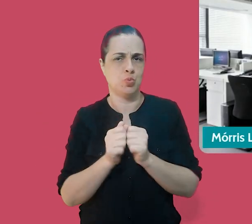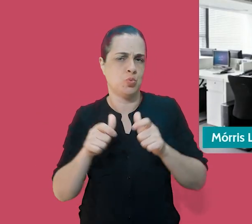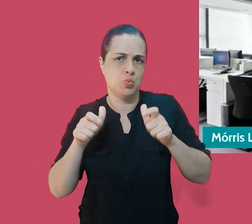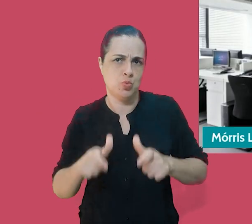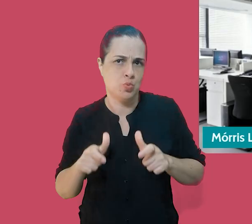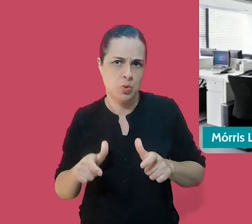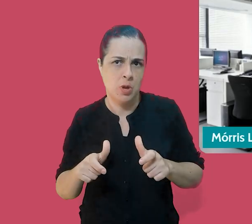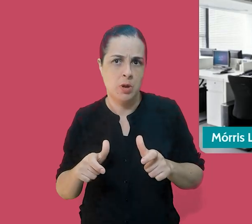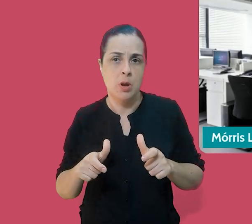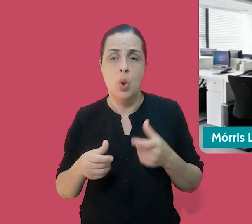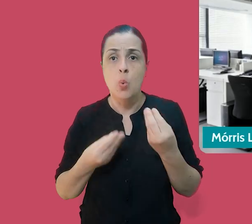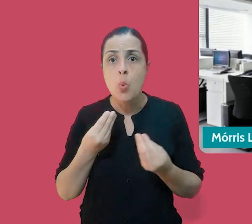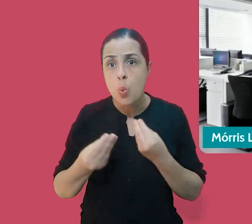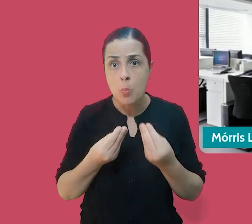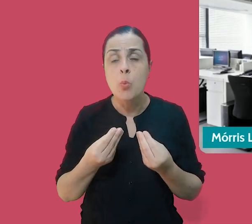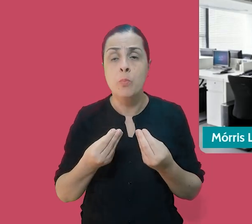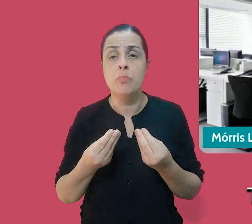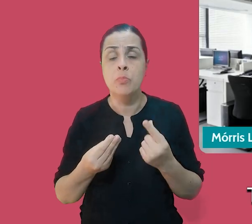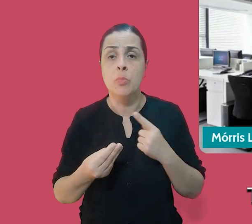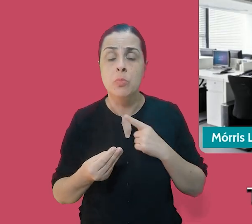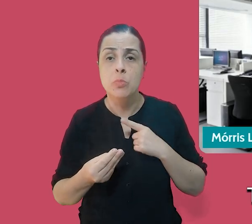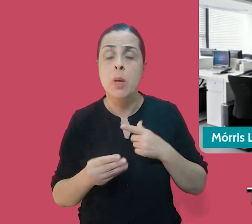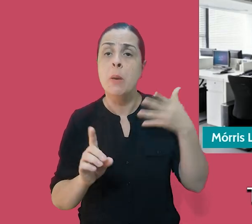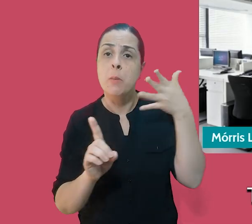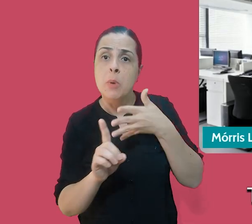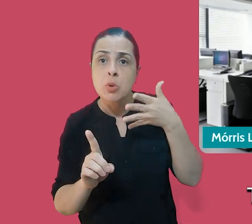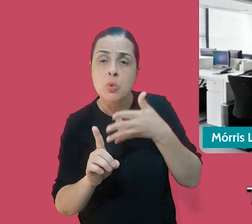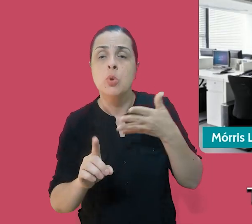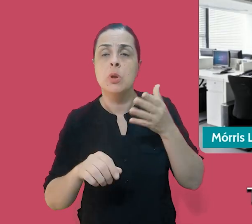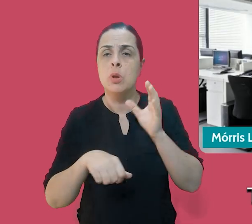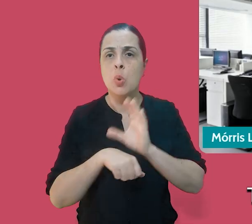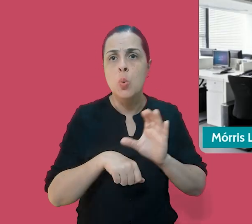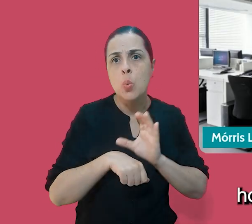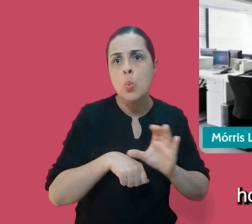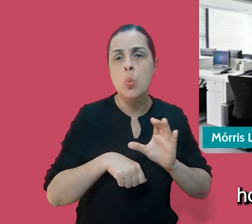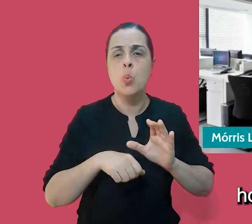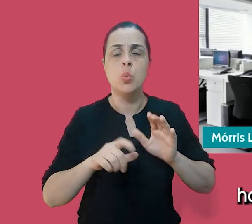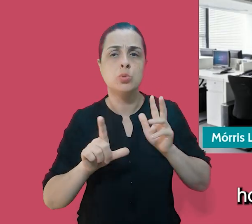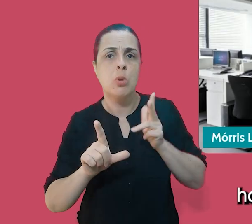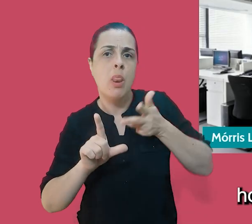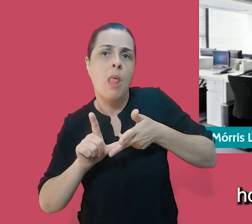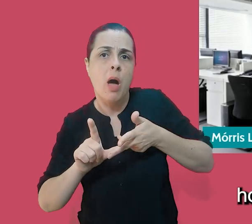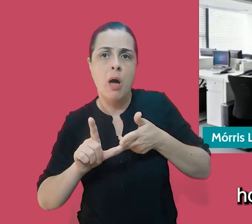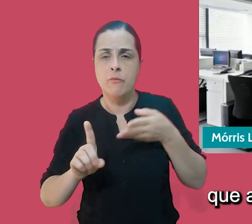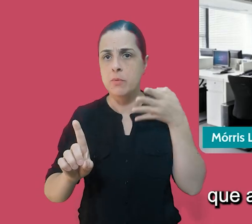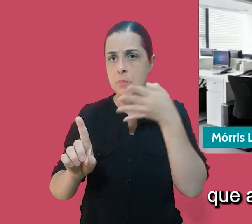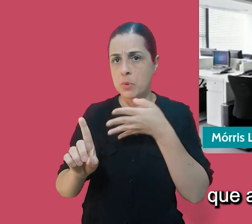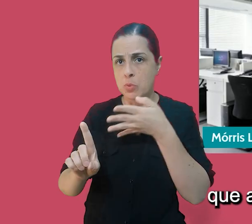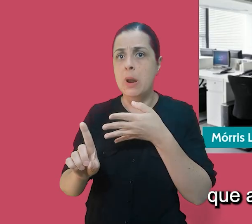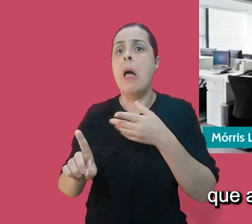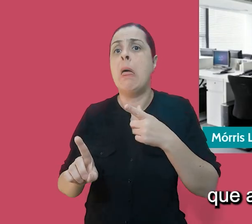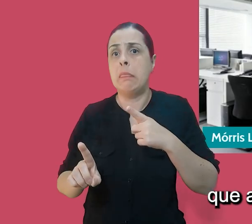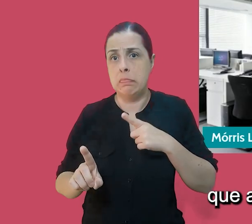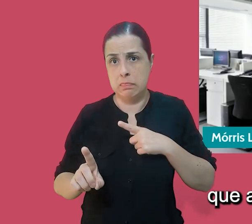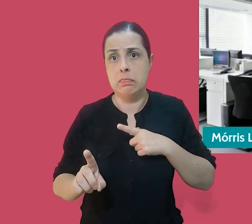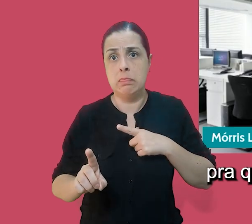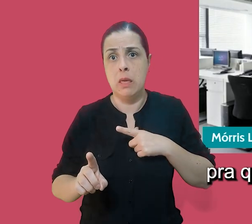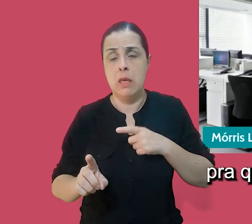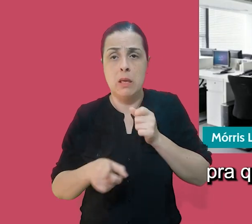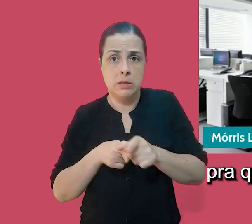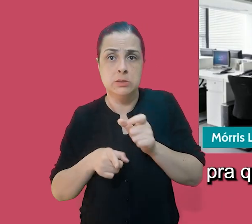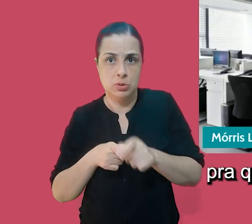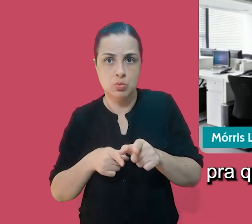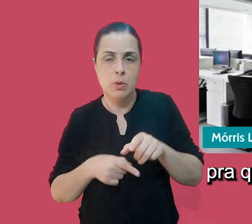empreendedorismo, cursos, lives, tudo ali de forma gratuita. Hoje tem uma camada paga que a gente chama de Maturi Club, para